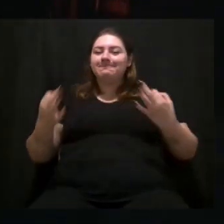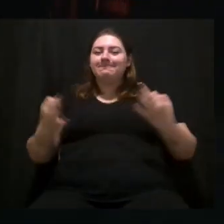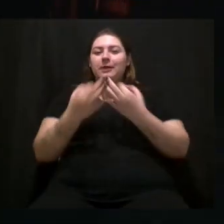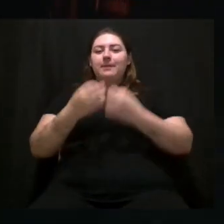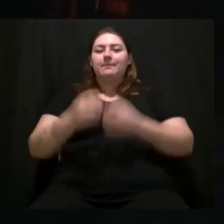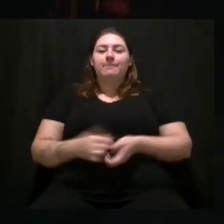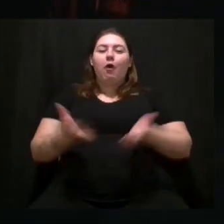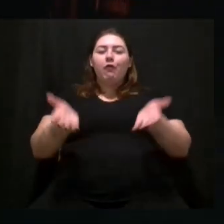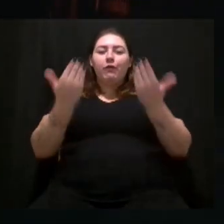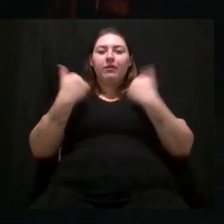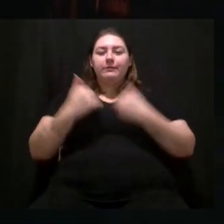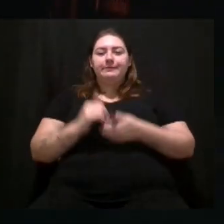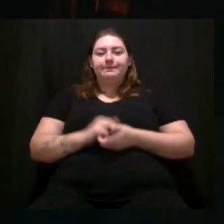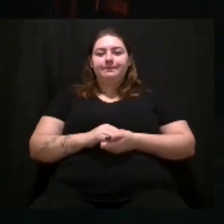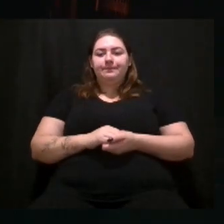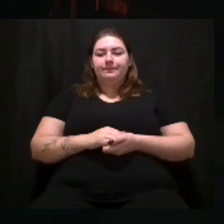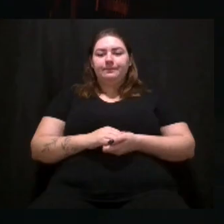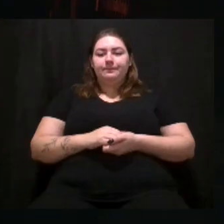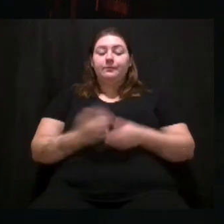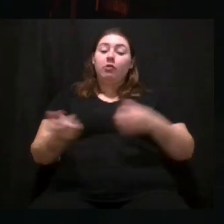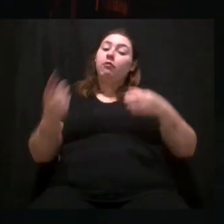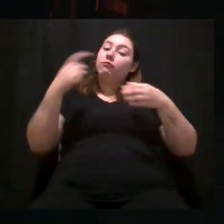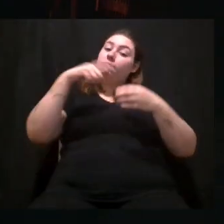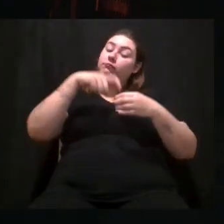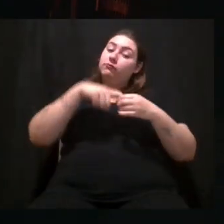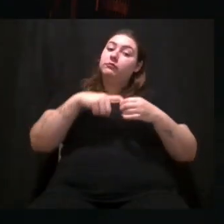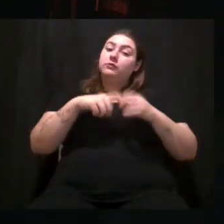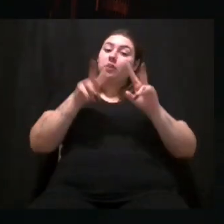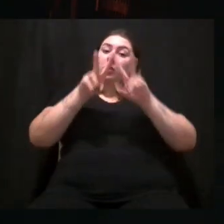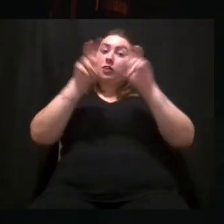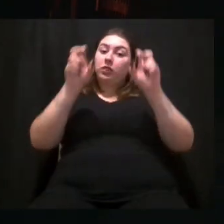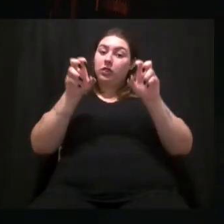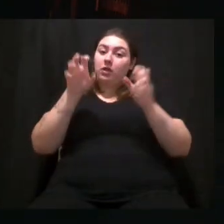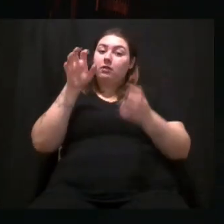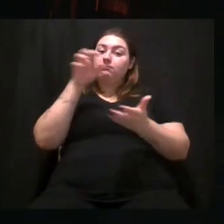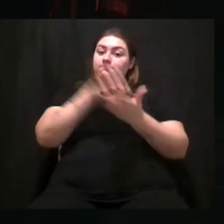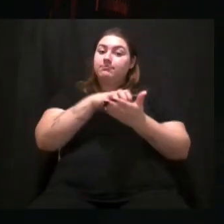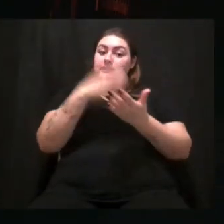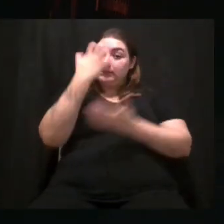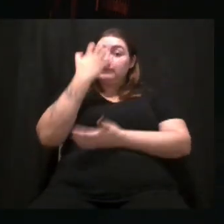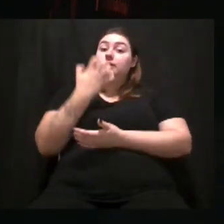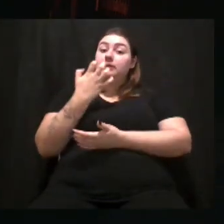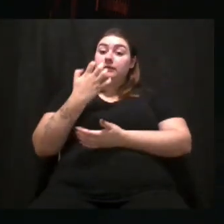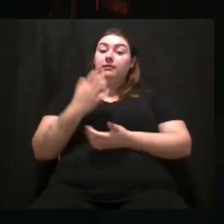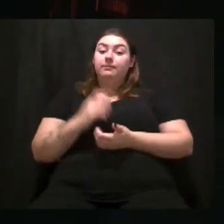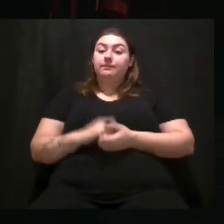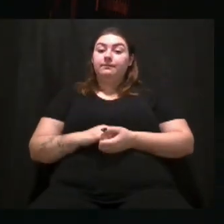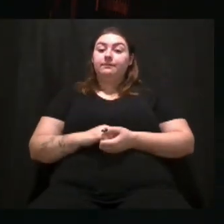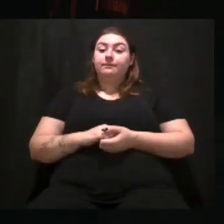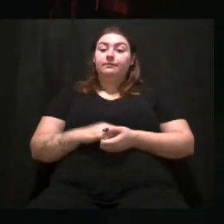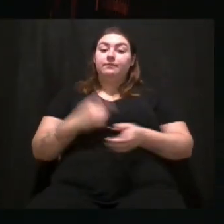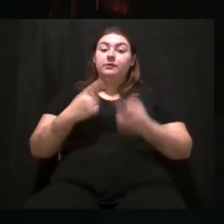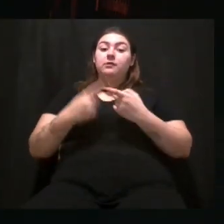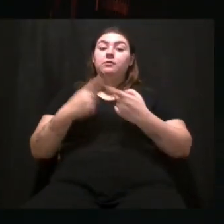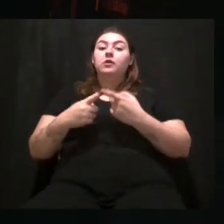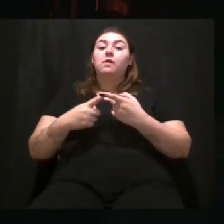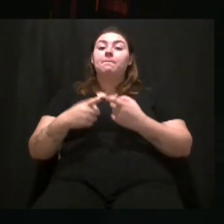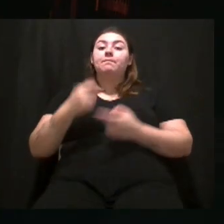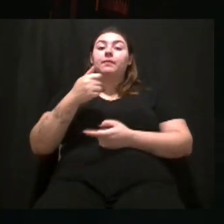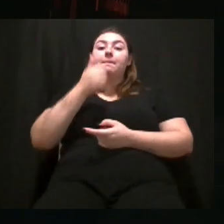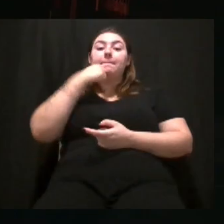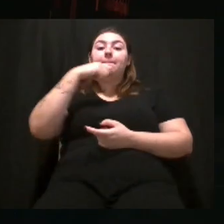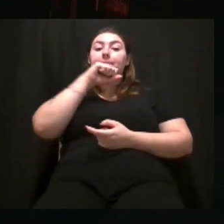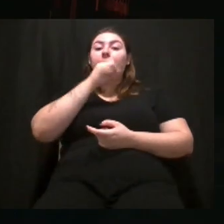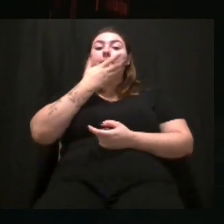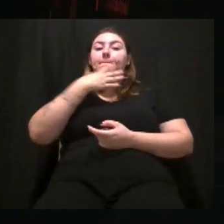Agora, vamos voltar ao nosso tema central, vamos falar muito sério, porque os pais fazem grandes esforços para garantir uma